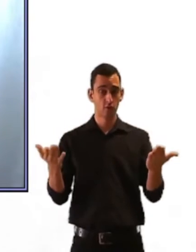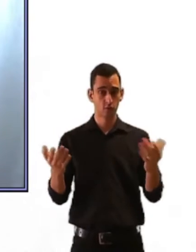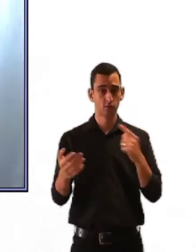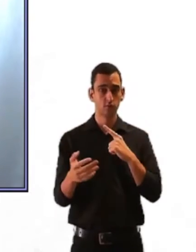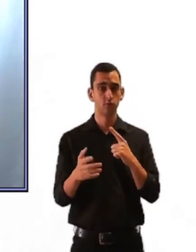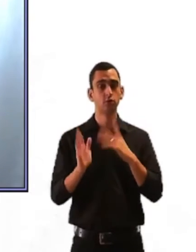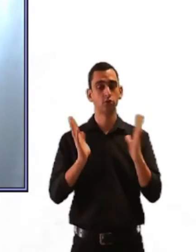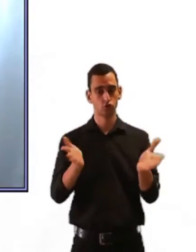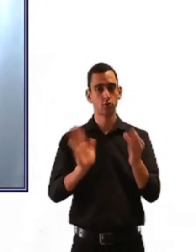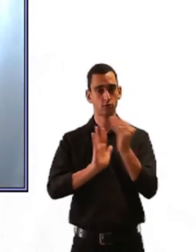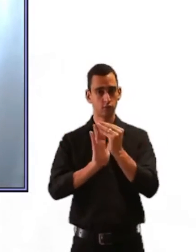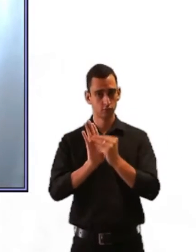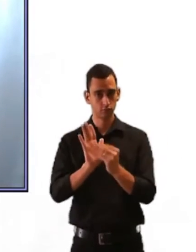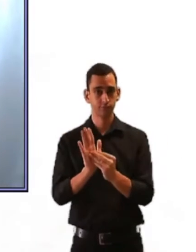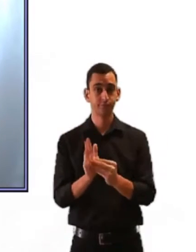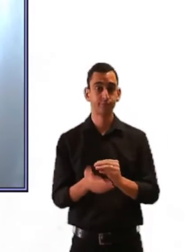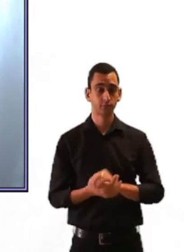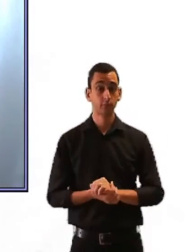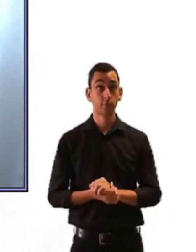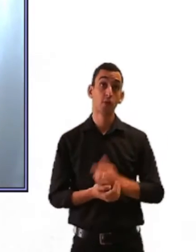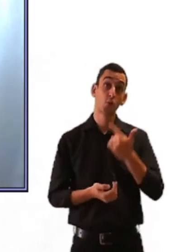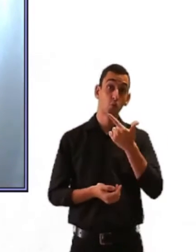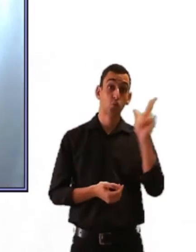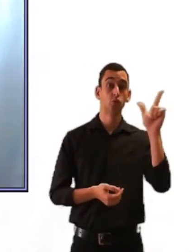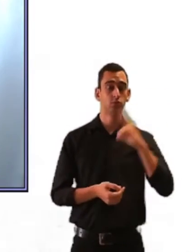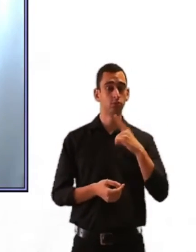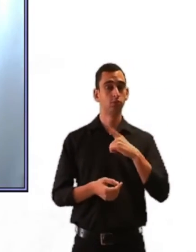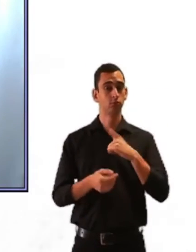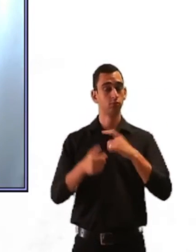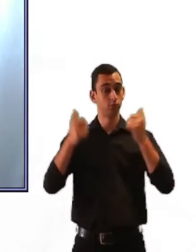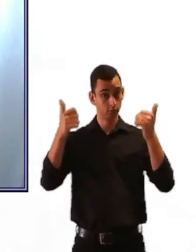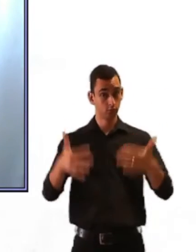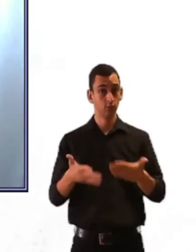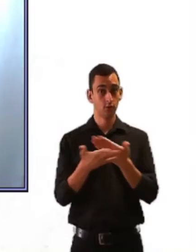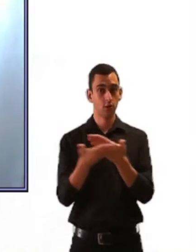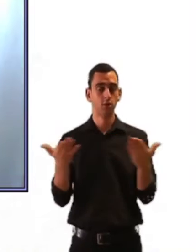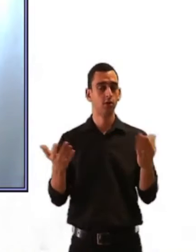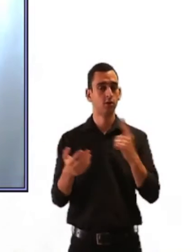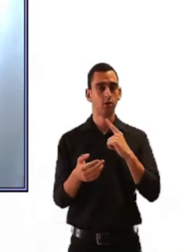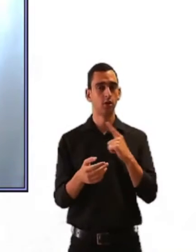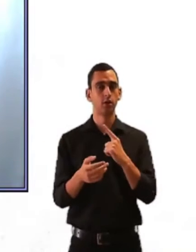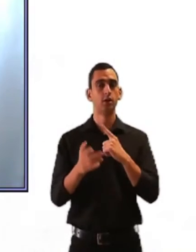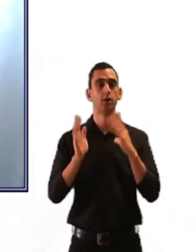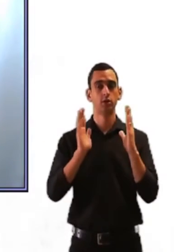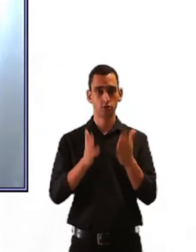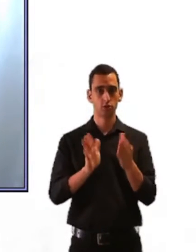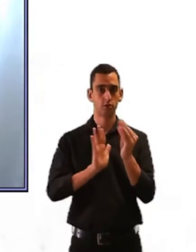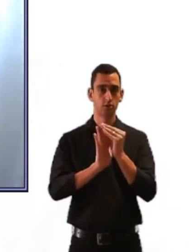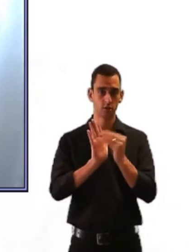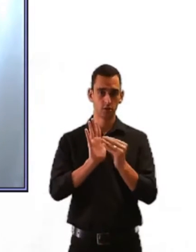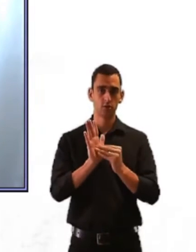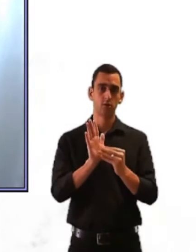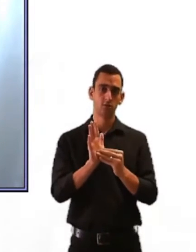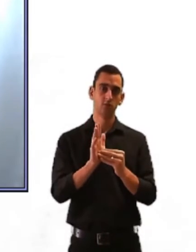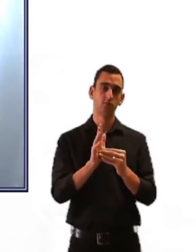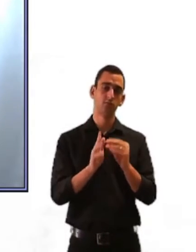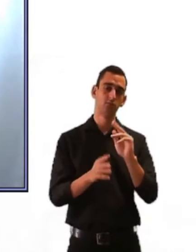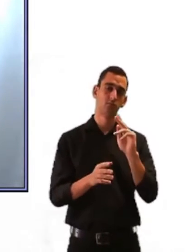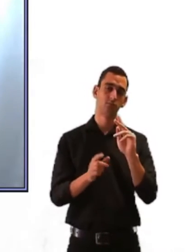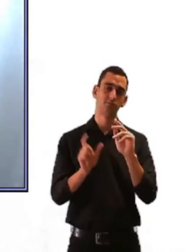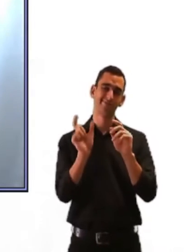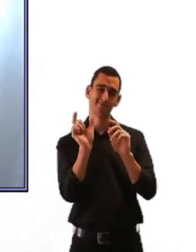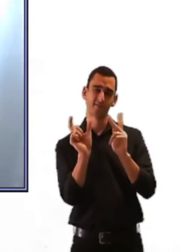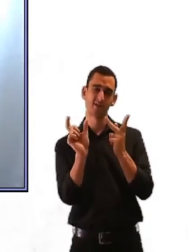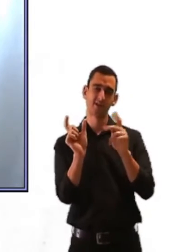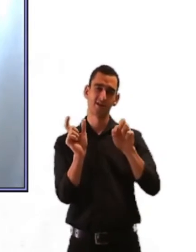outra abordagem que eu propus aqui para vocês é essa abordagem justamente acerca das heurísticas, né, dos atalhos